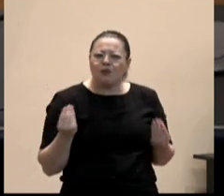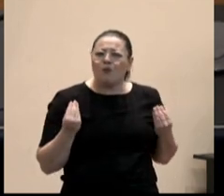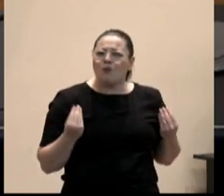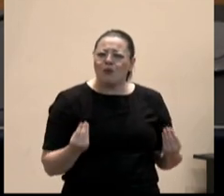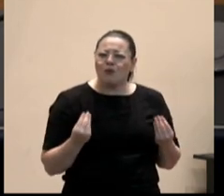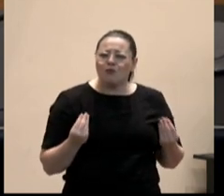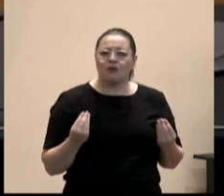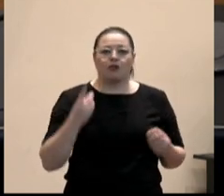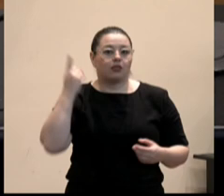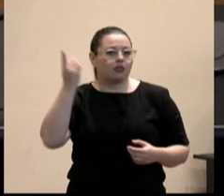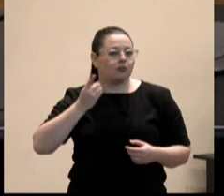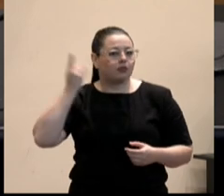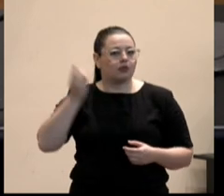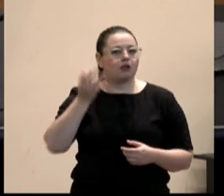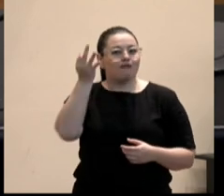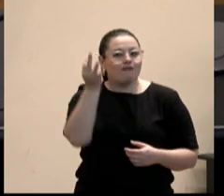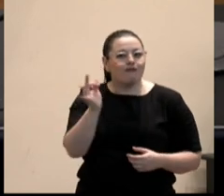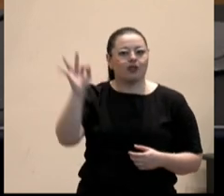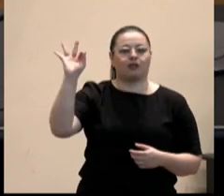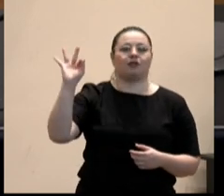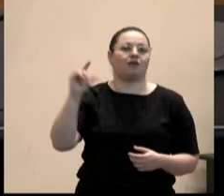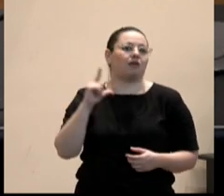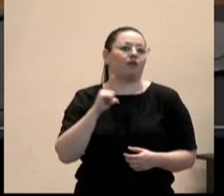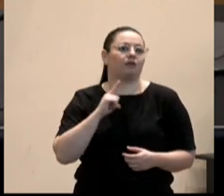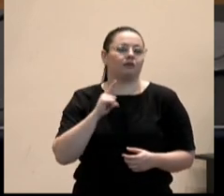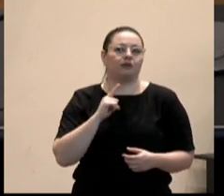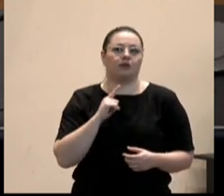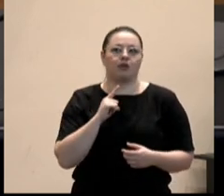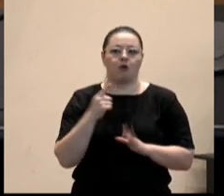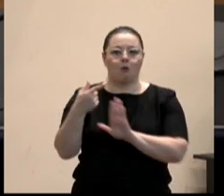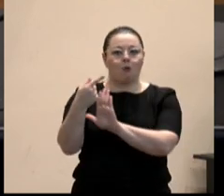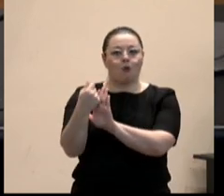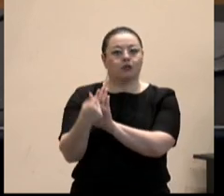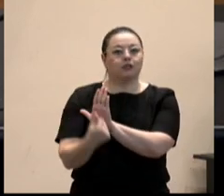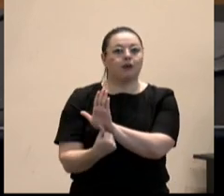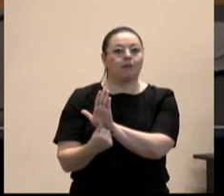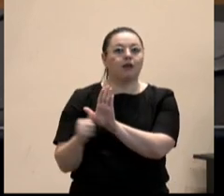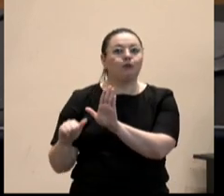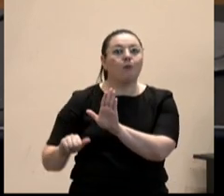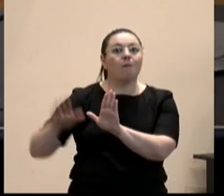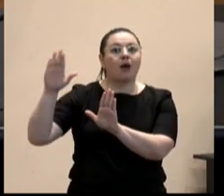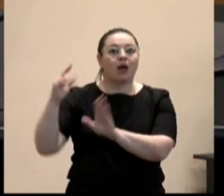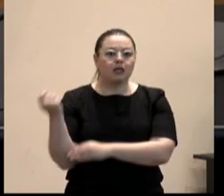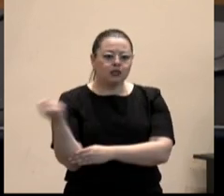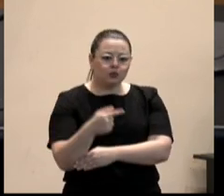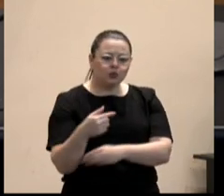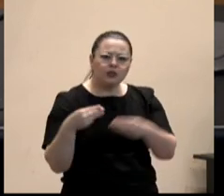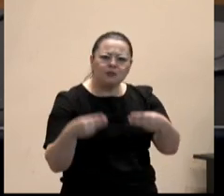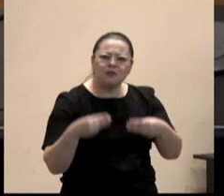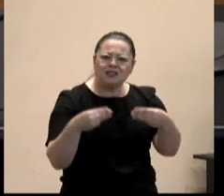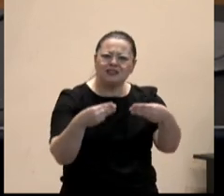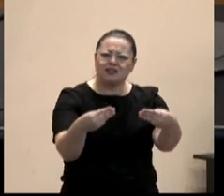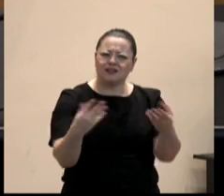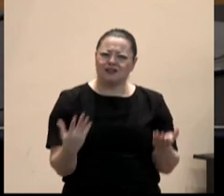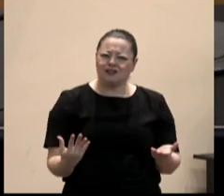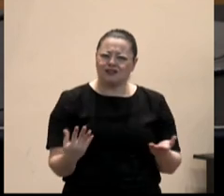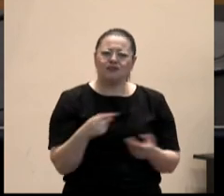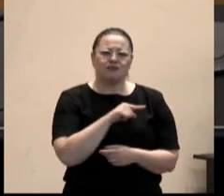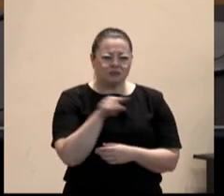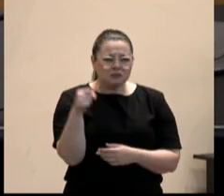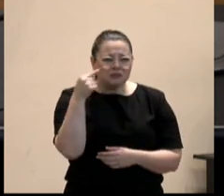um deputado federal ter um orçamento maior que um ministério? Vocês já pensaram